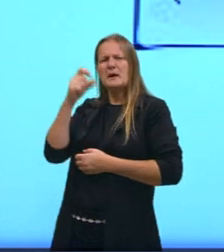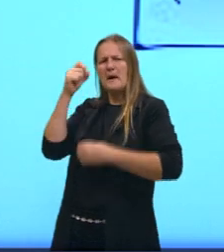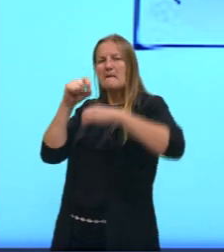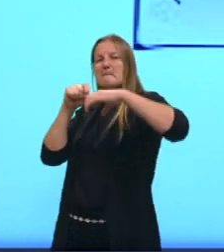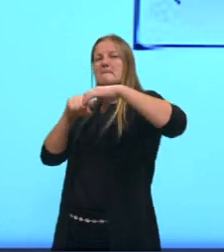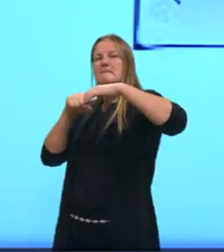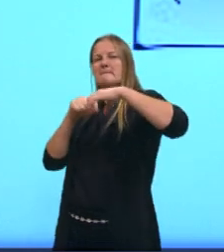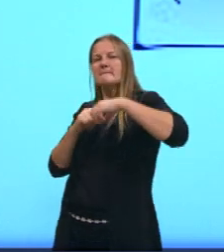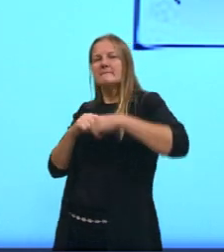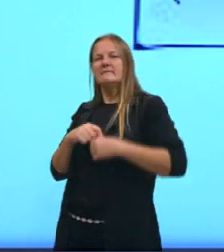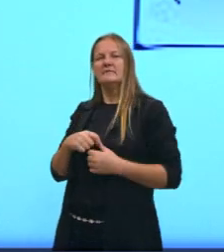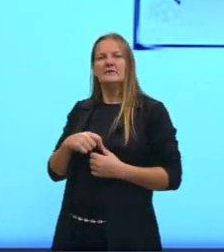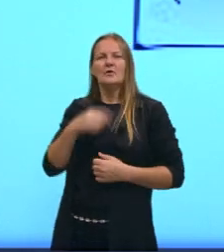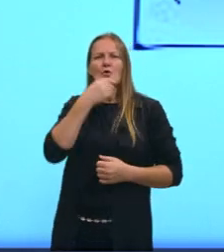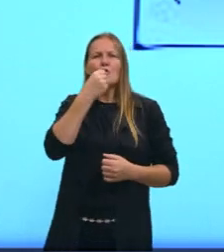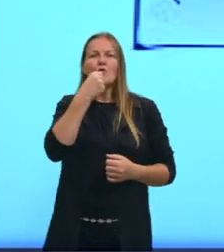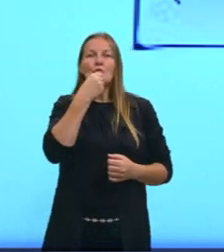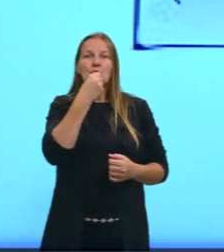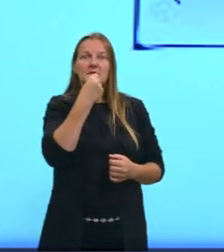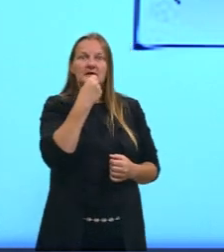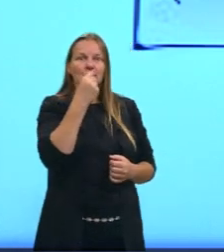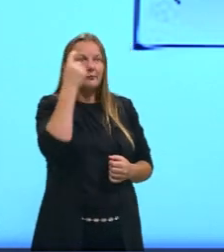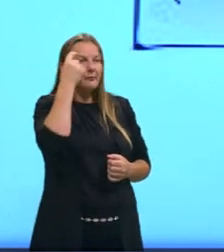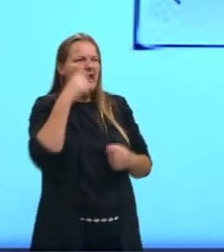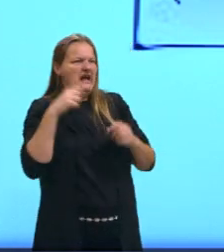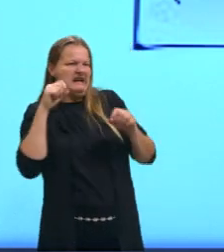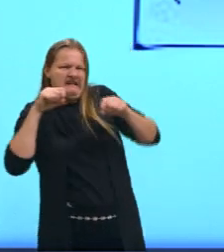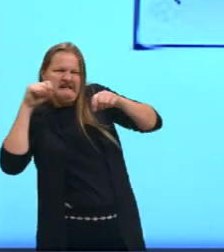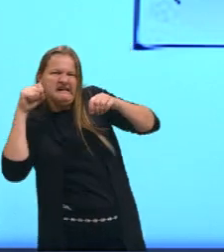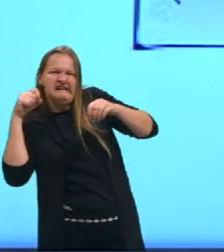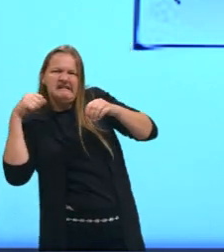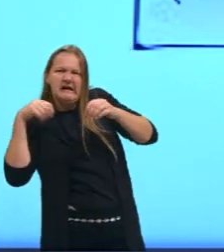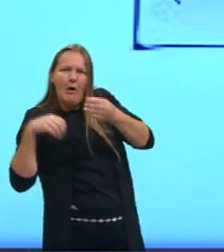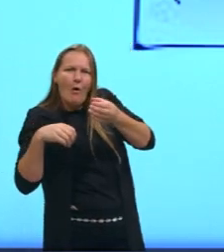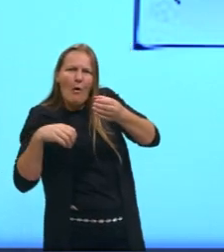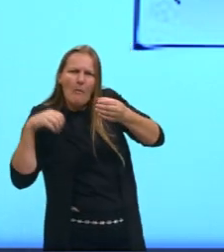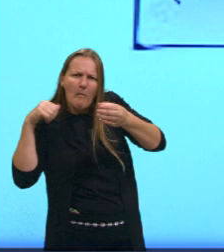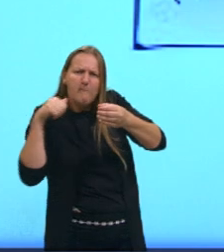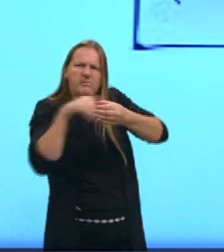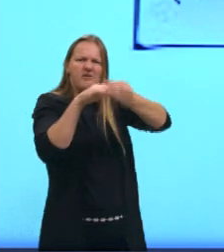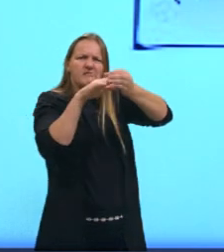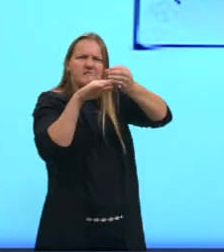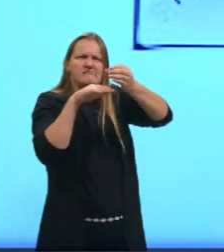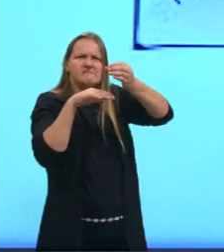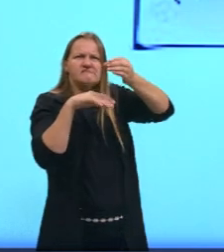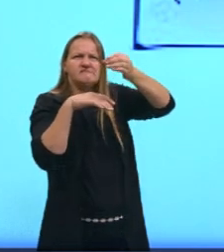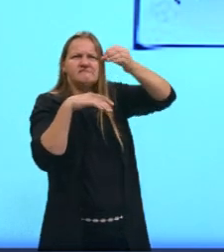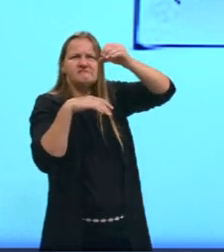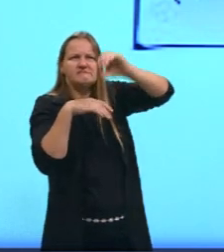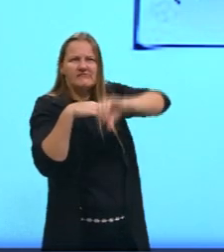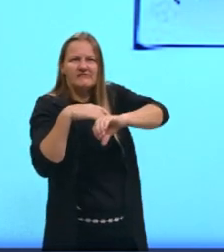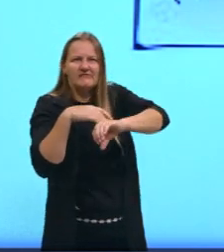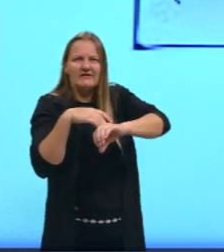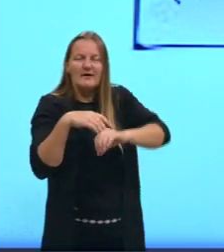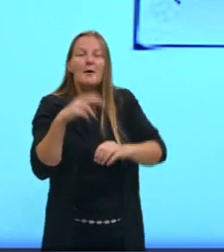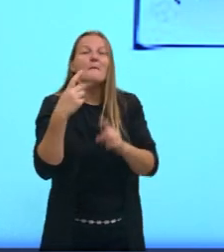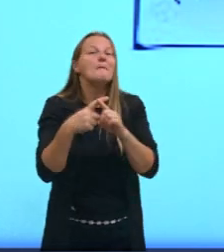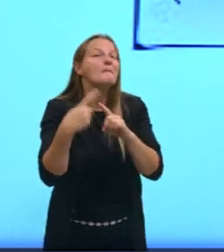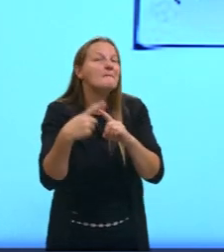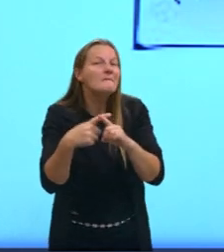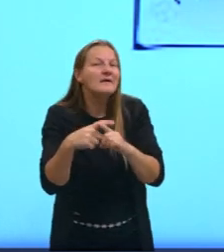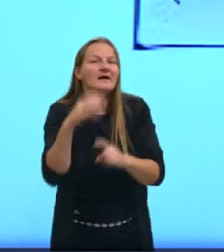e o menino que perguntou vai lá e chuta o copo com tudo né na verdade